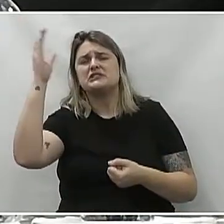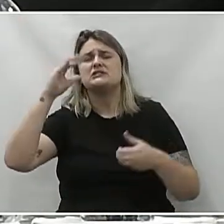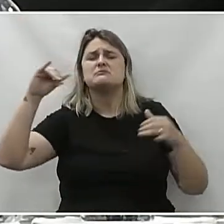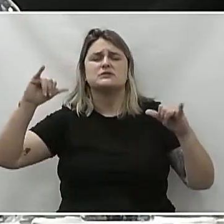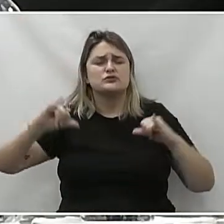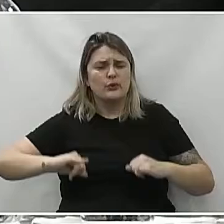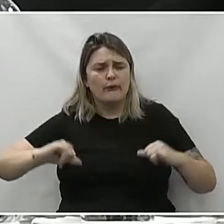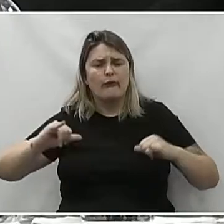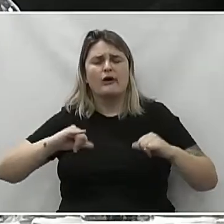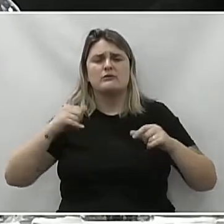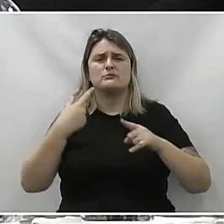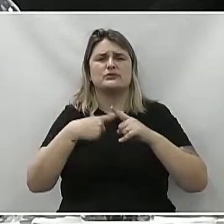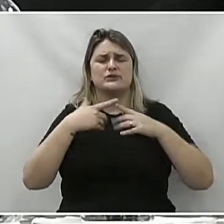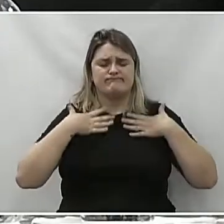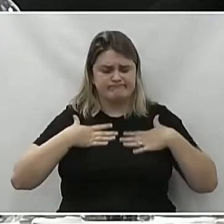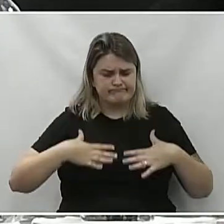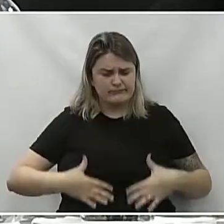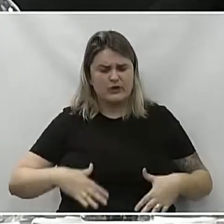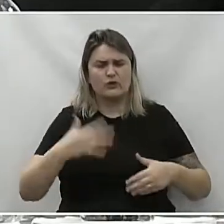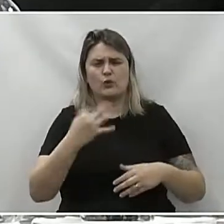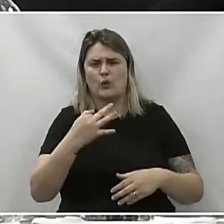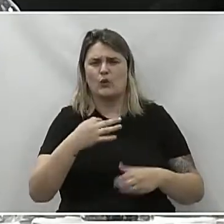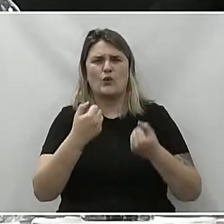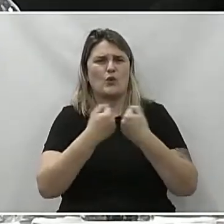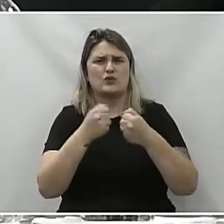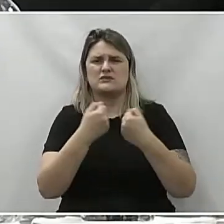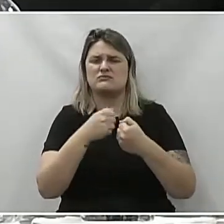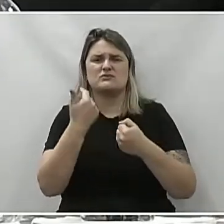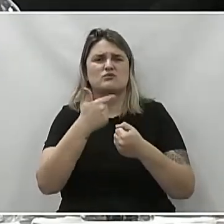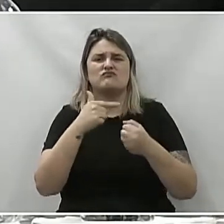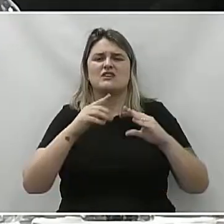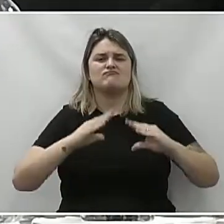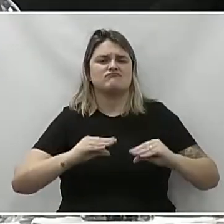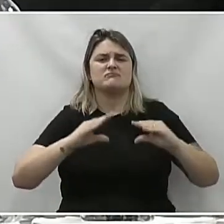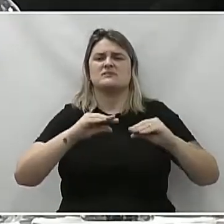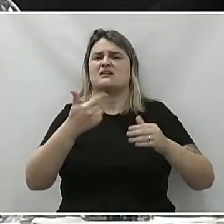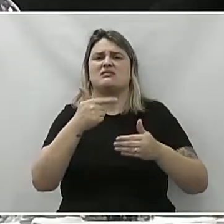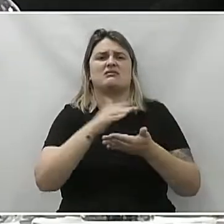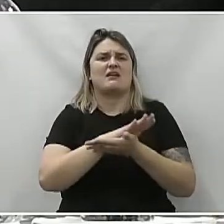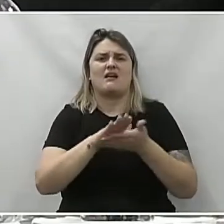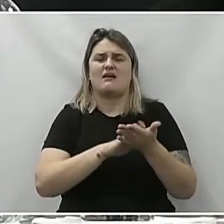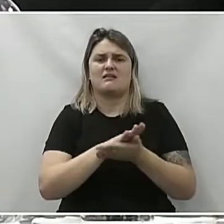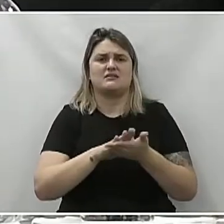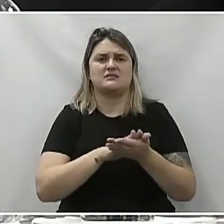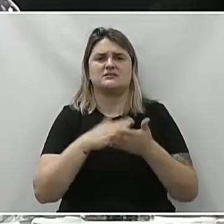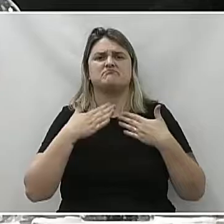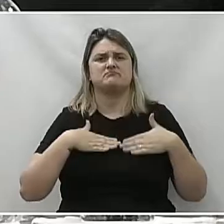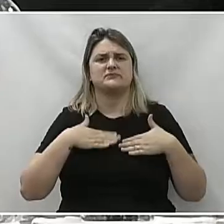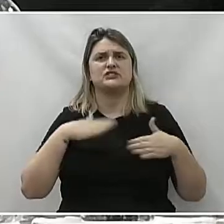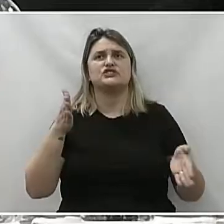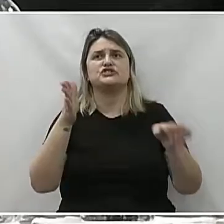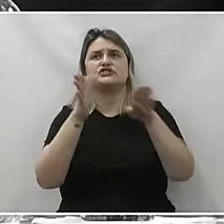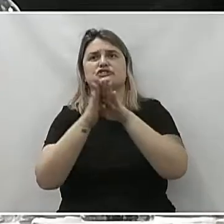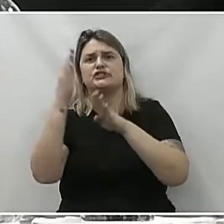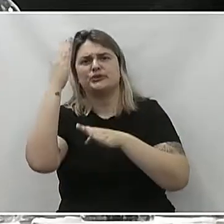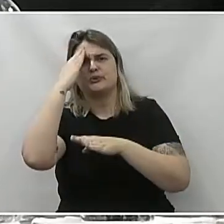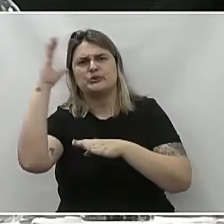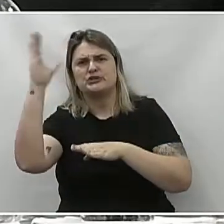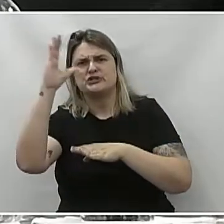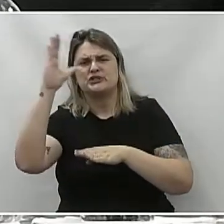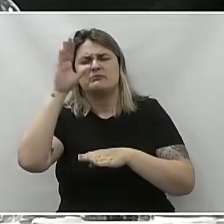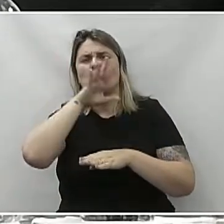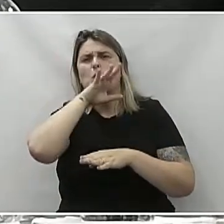estão sofrendo, um ônibus que não dá o mínimo de alento, chega lá como se